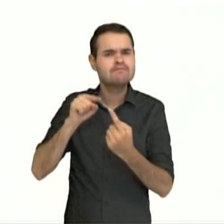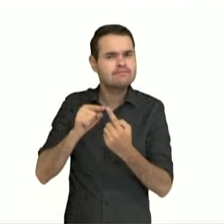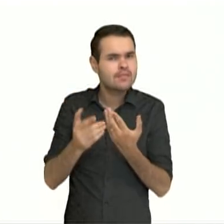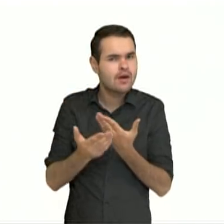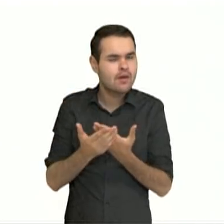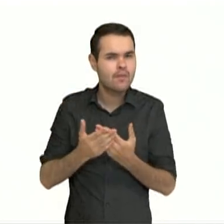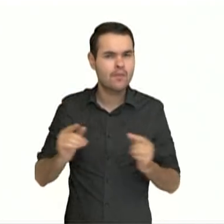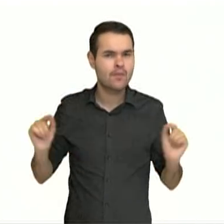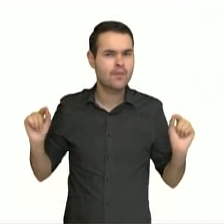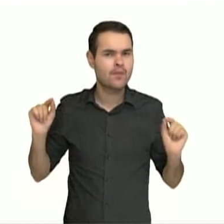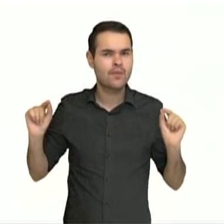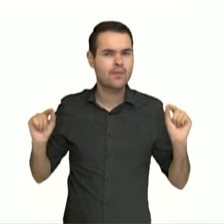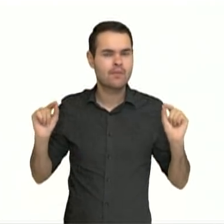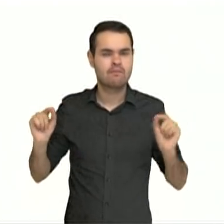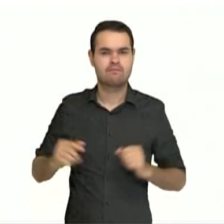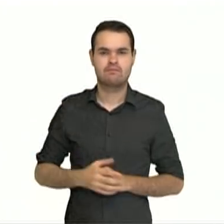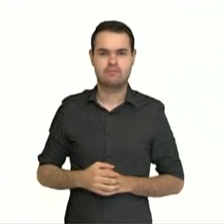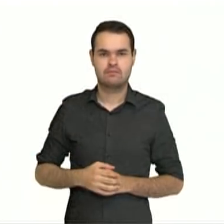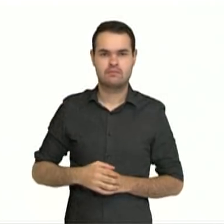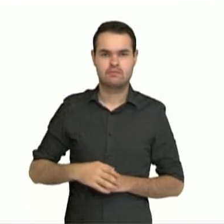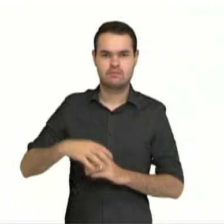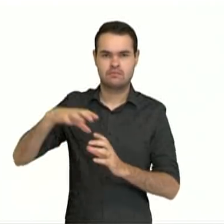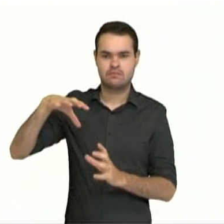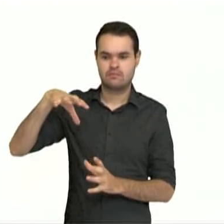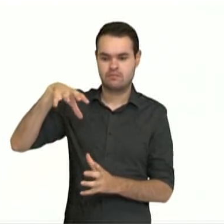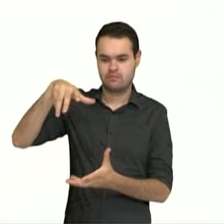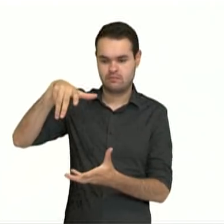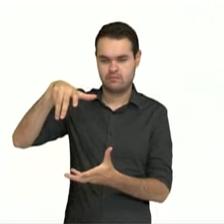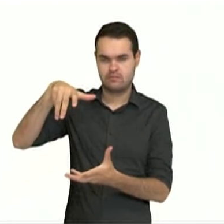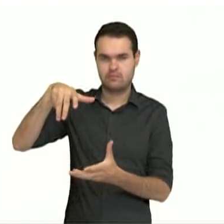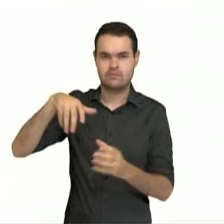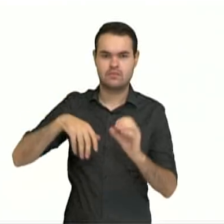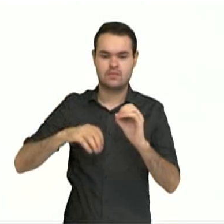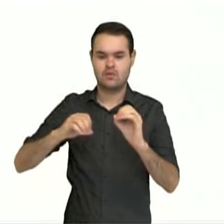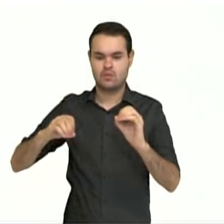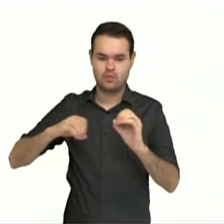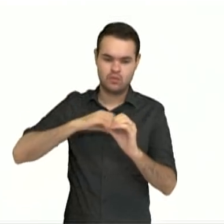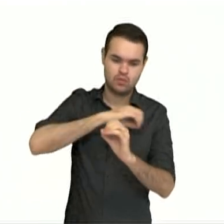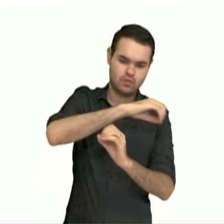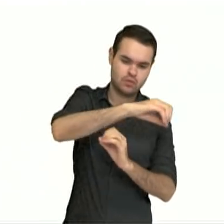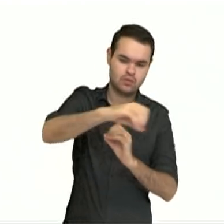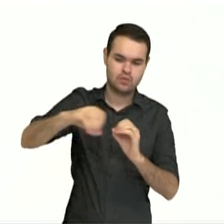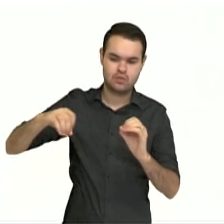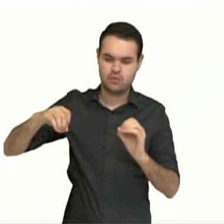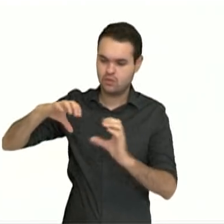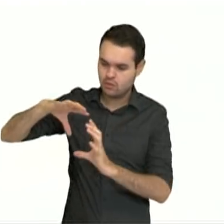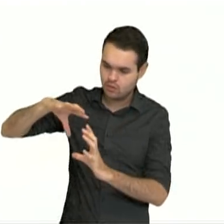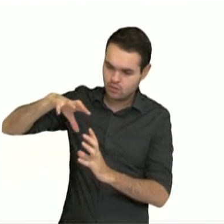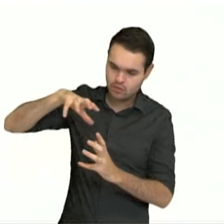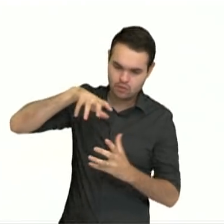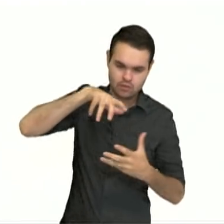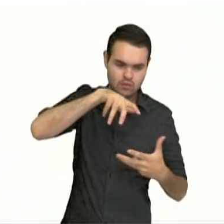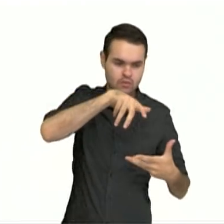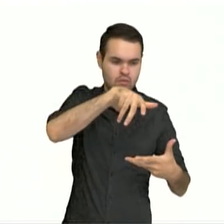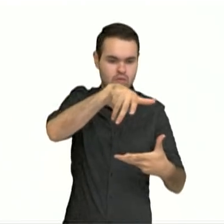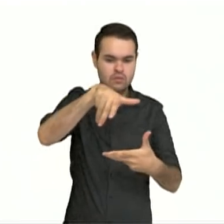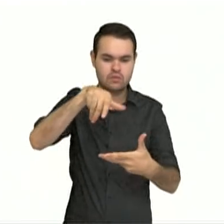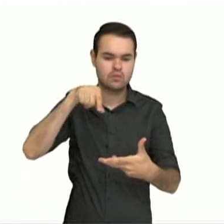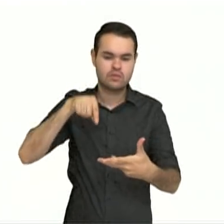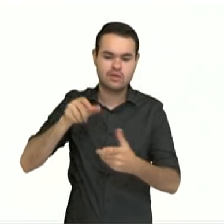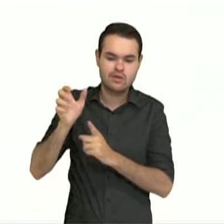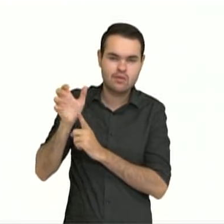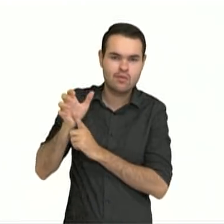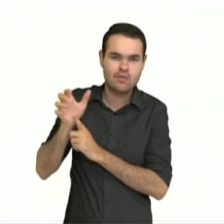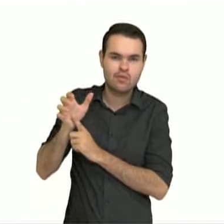aula de hoje: compreender os movimentos de rotação e translação e as suas consequências para o planeta